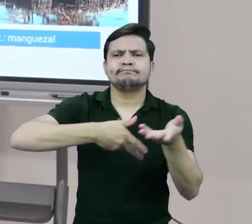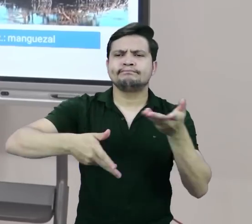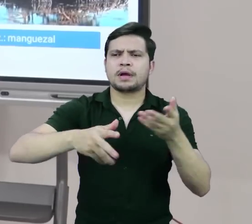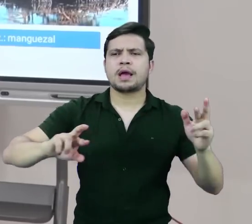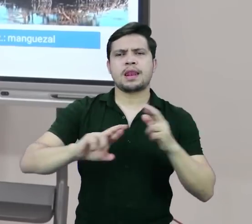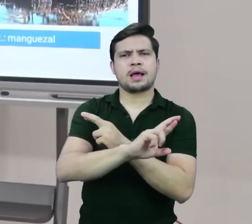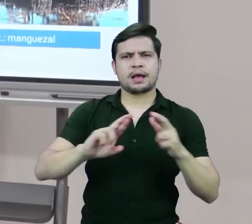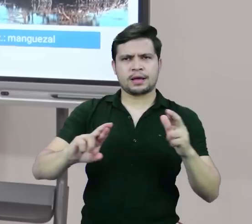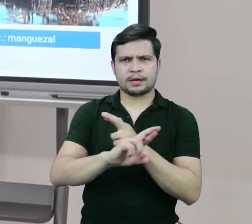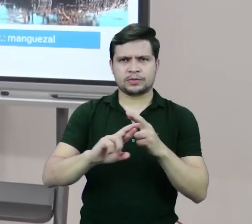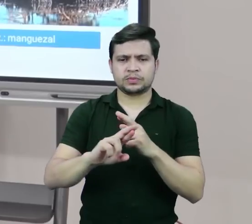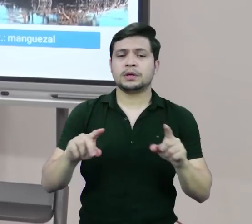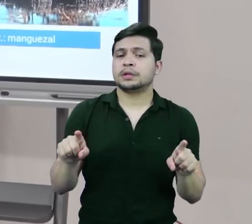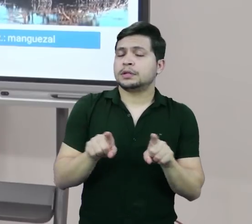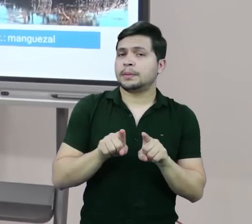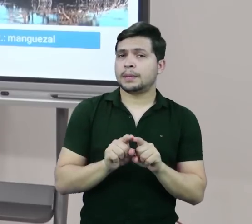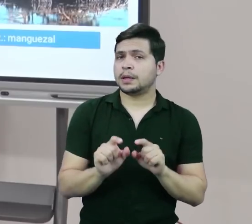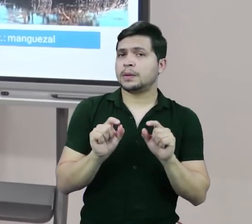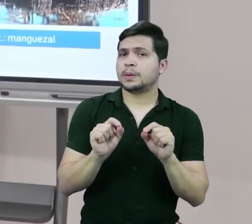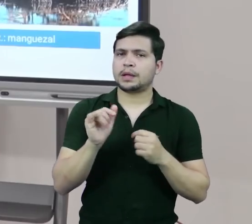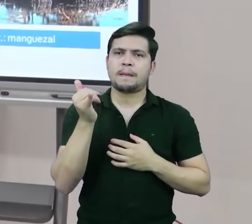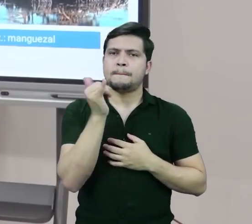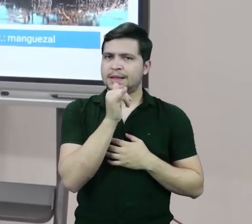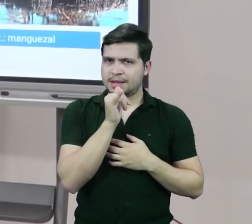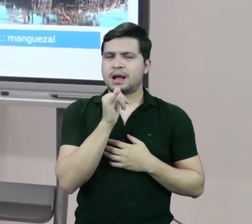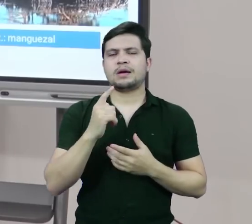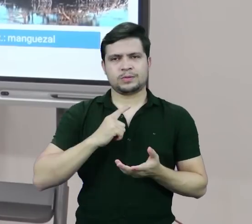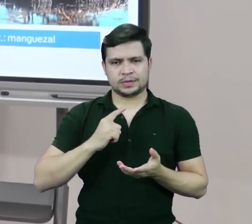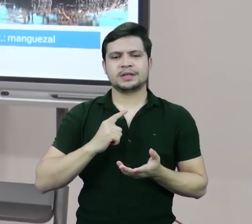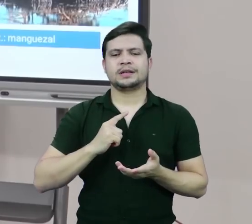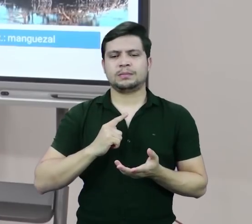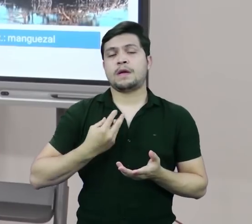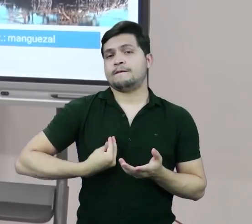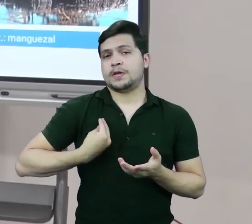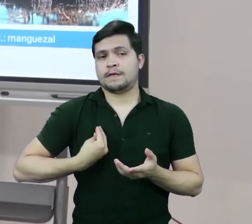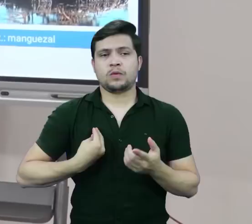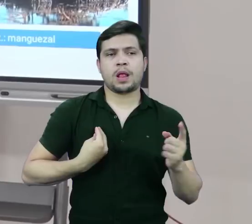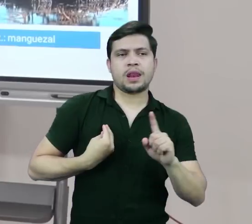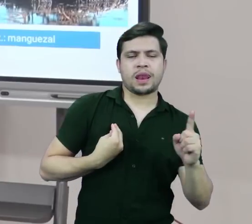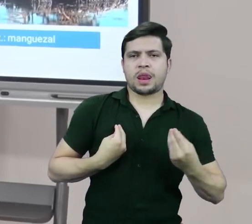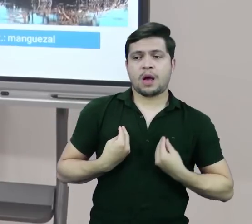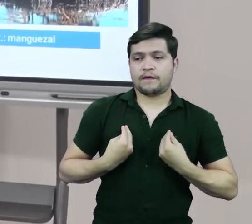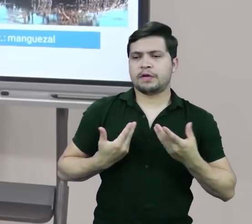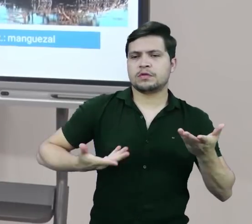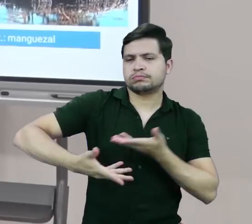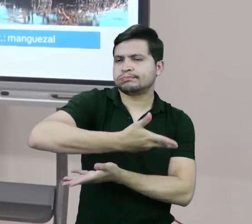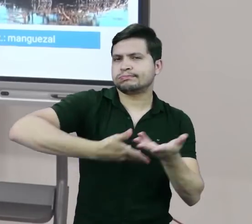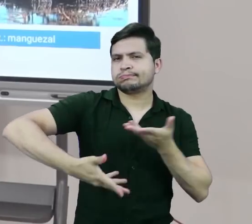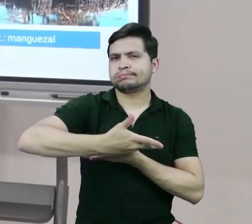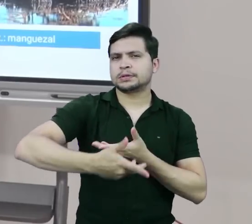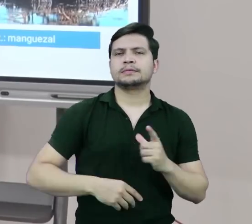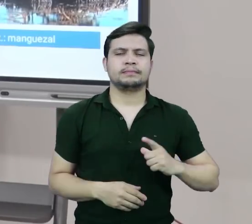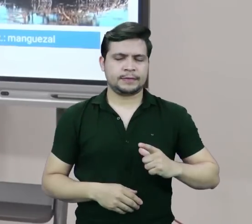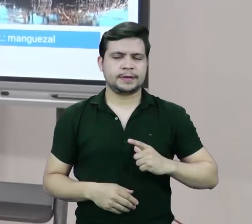estável e um fluxo de energia com ciclagem de materiais entre as partes vivas e as partes não vivas, tá